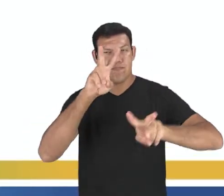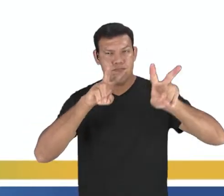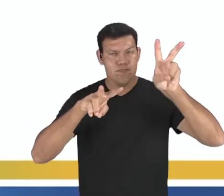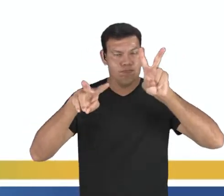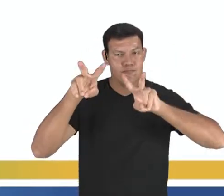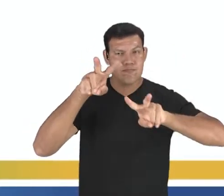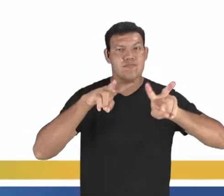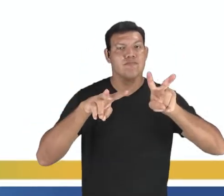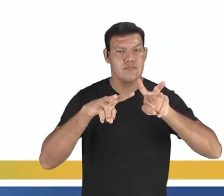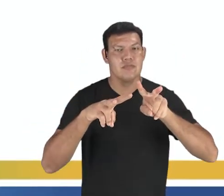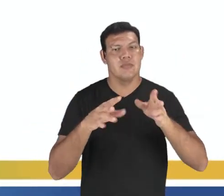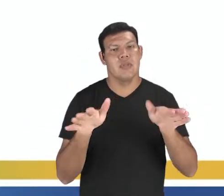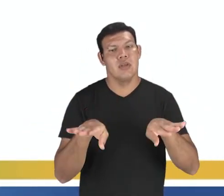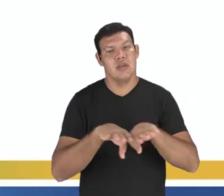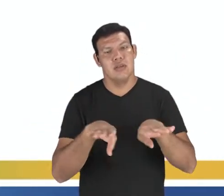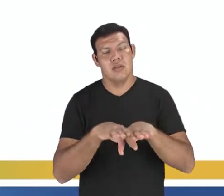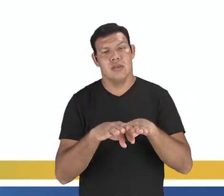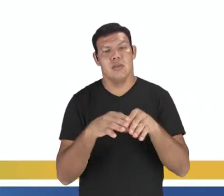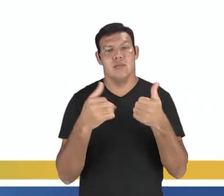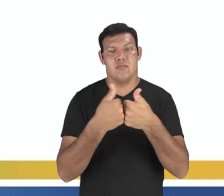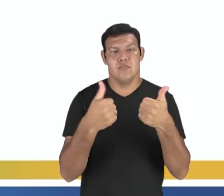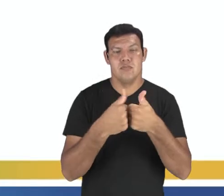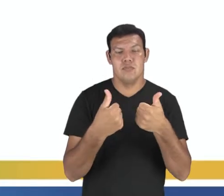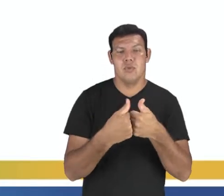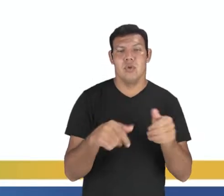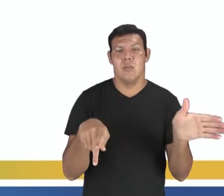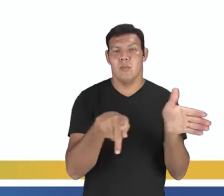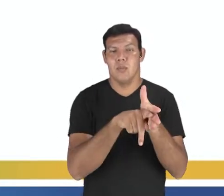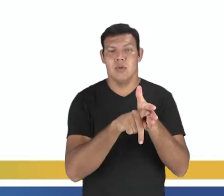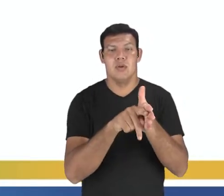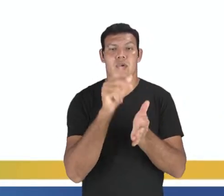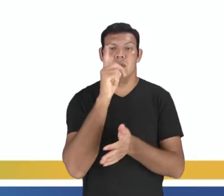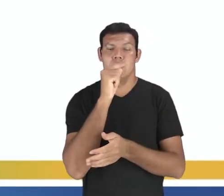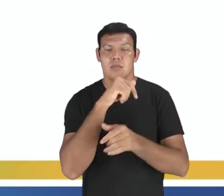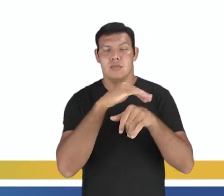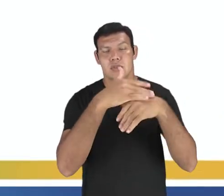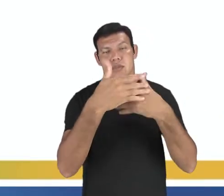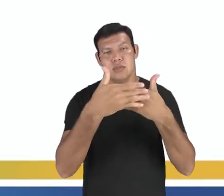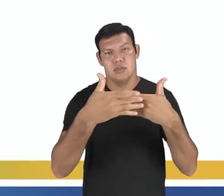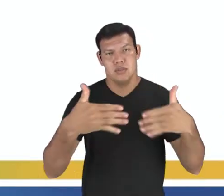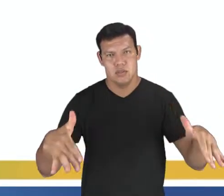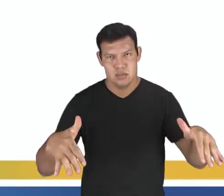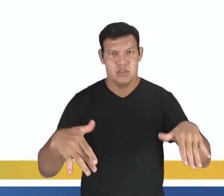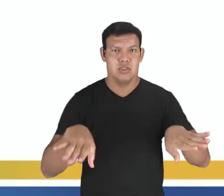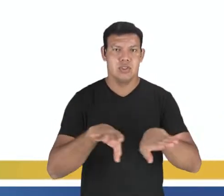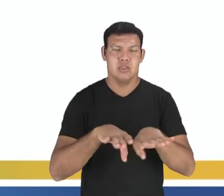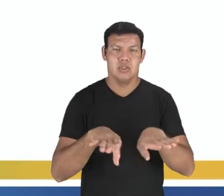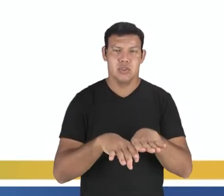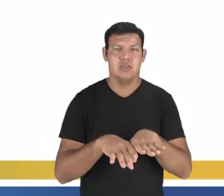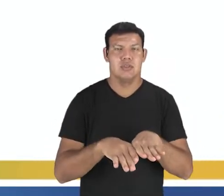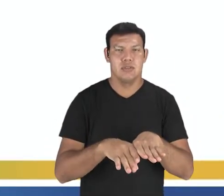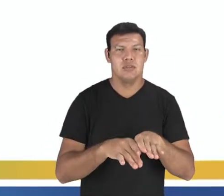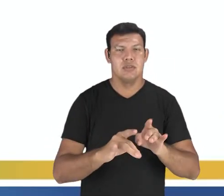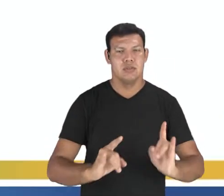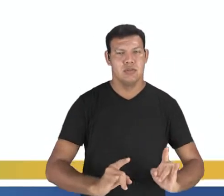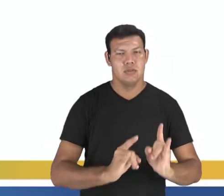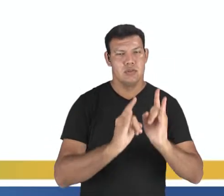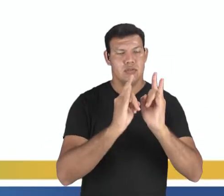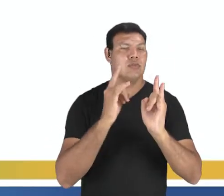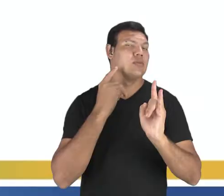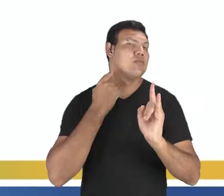de transporte marítimos, bem como as plataformas petrolíferas e, consequentemente, a